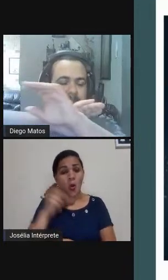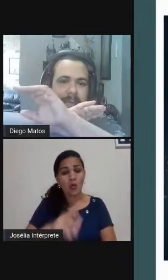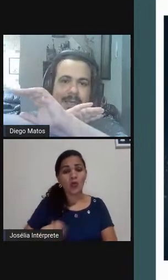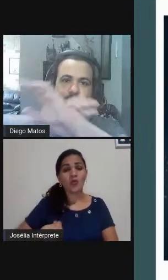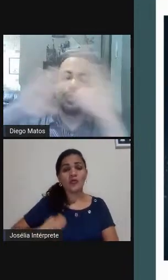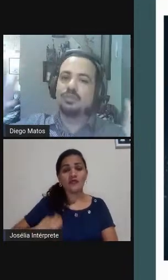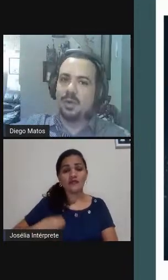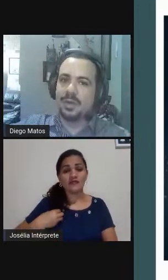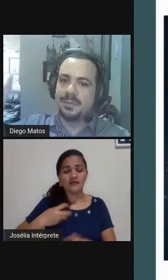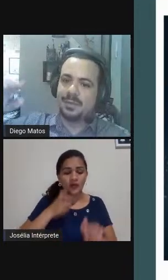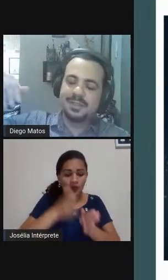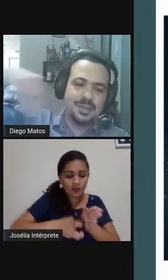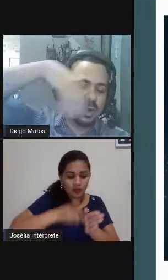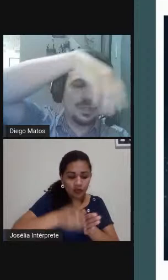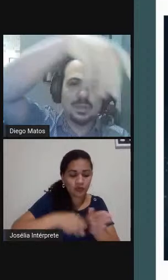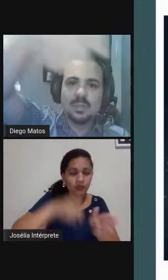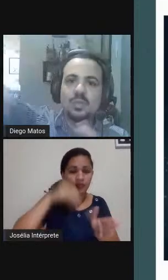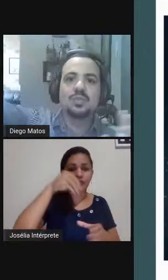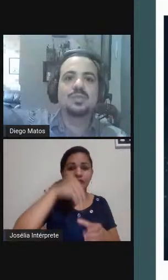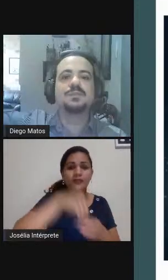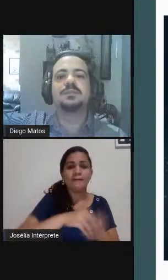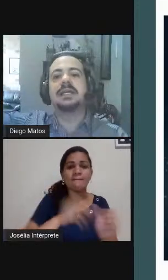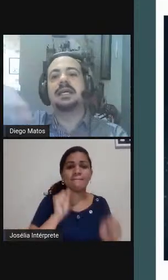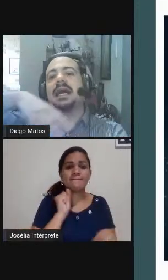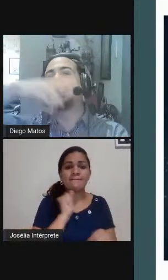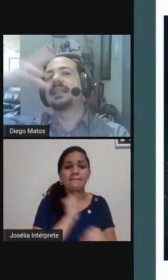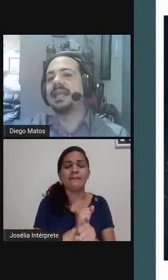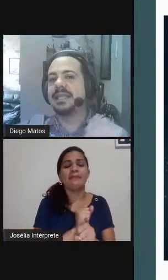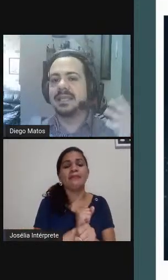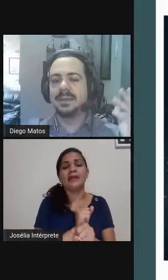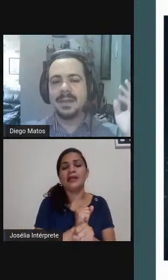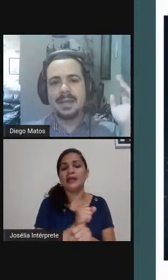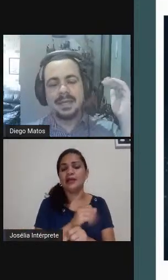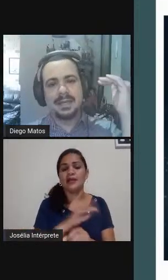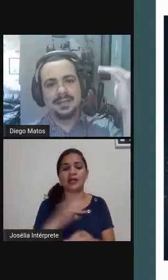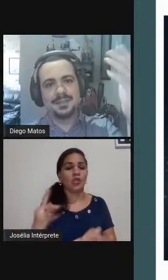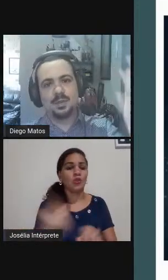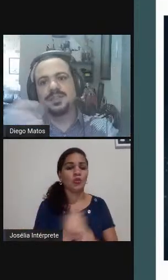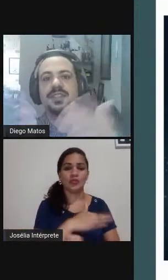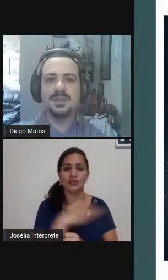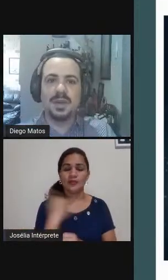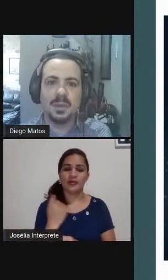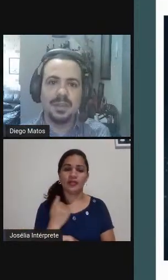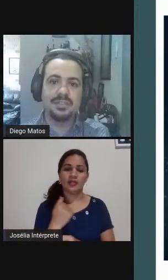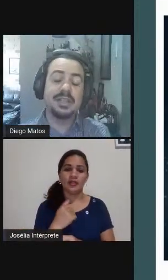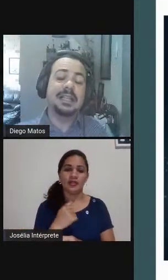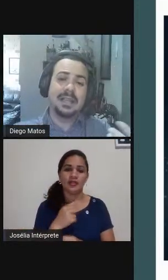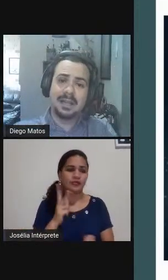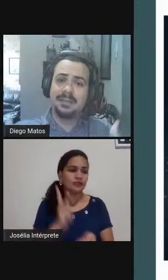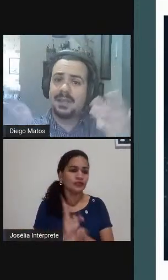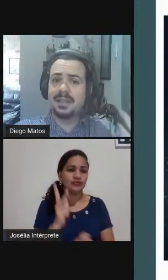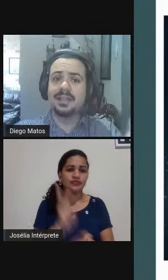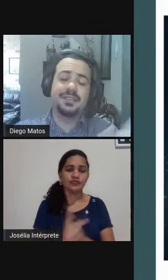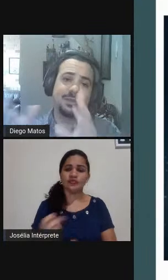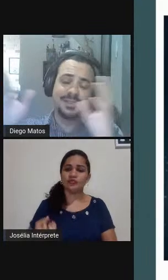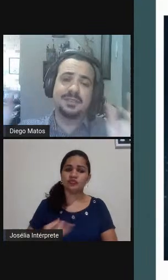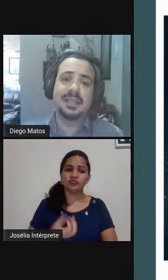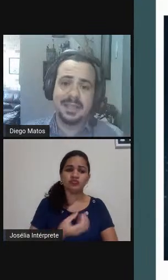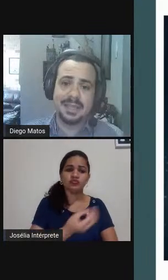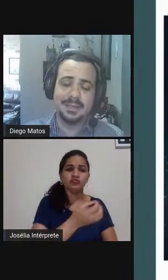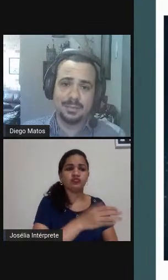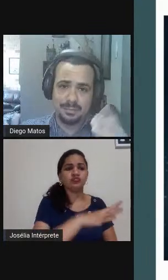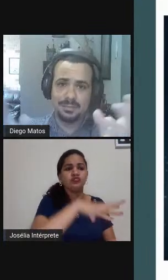ele parar é todos morrem ficam rodando do mundo né até que eles consigam realmente tentar